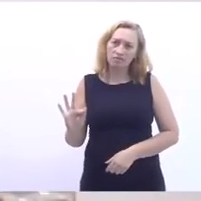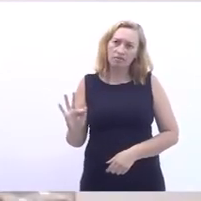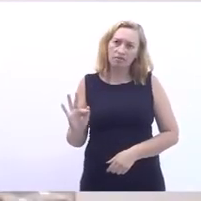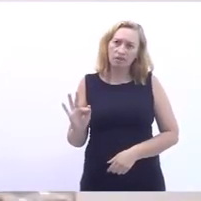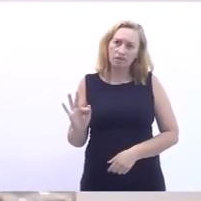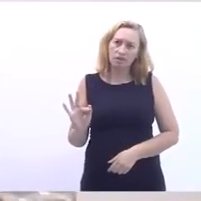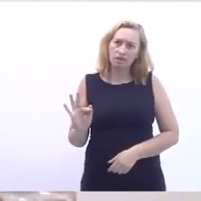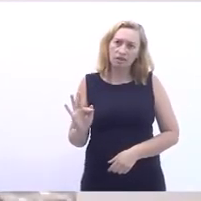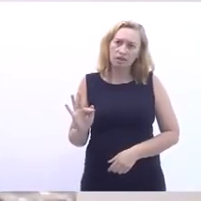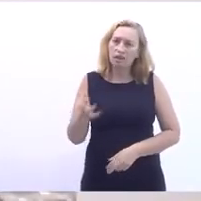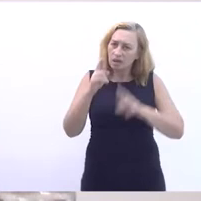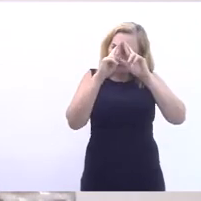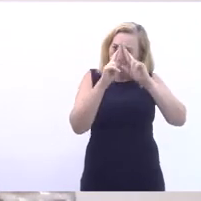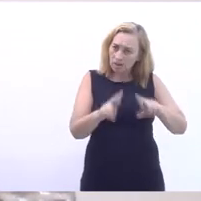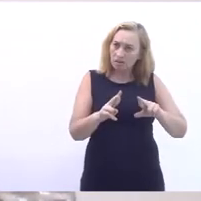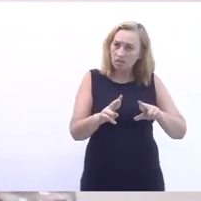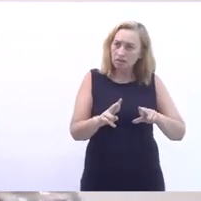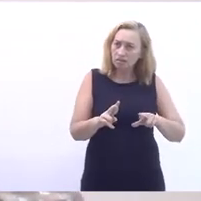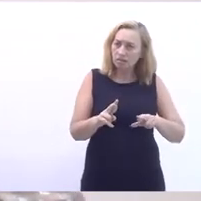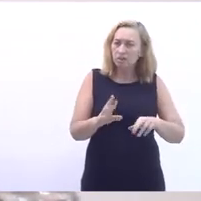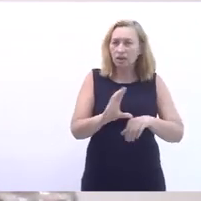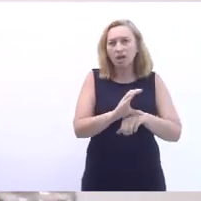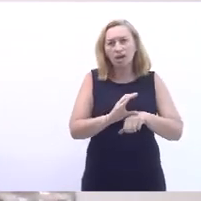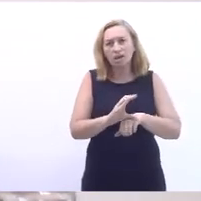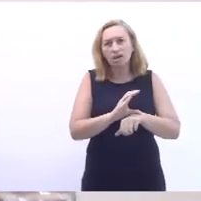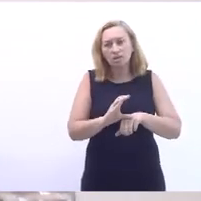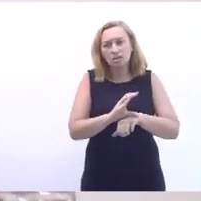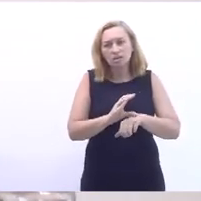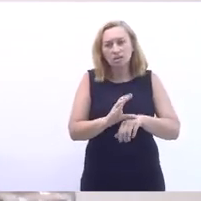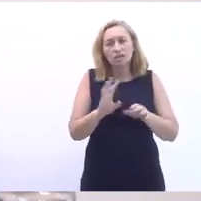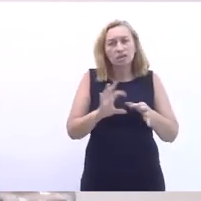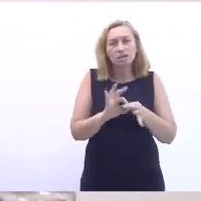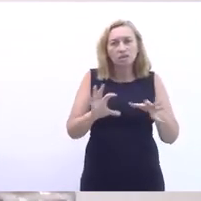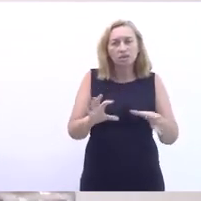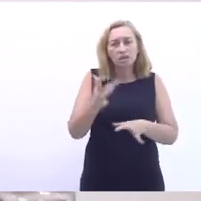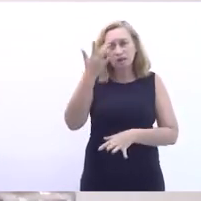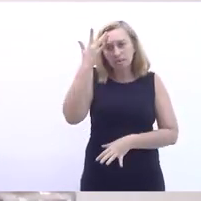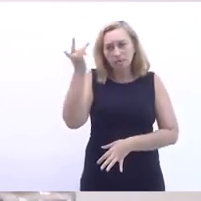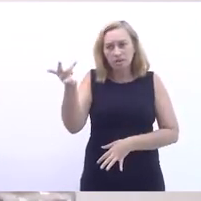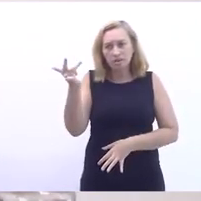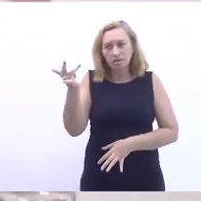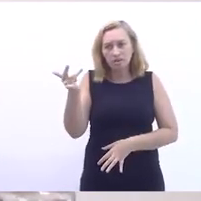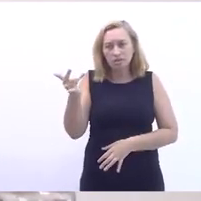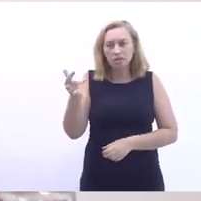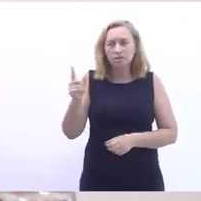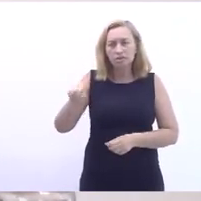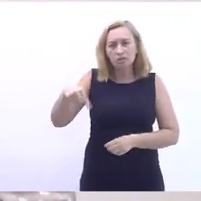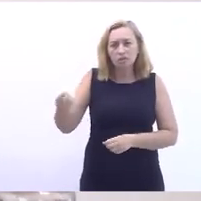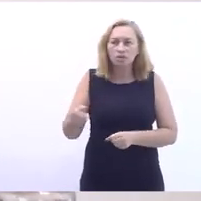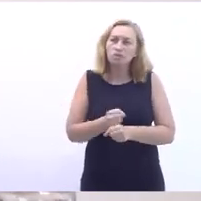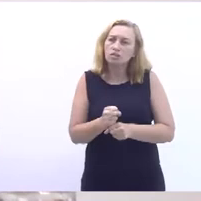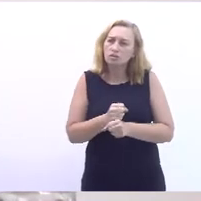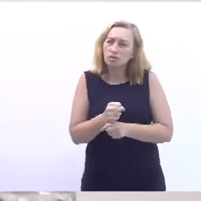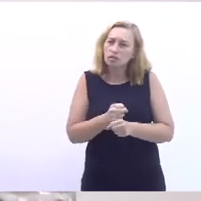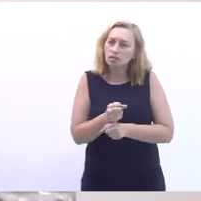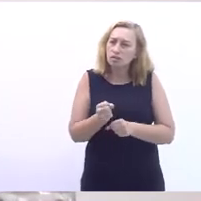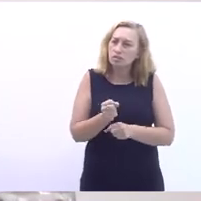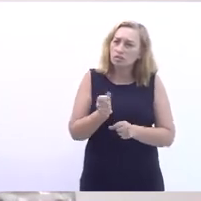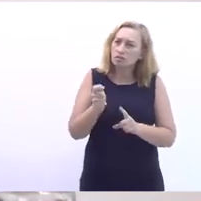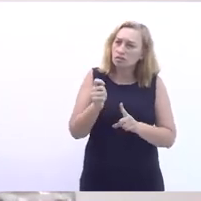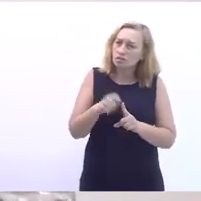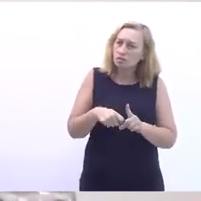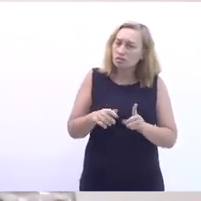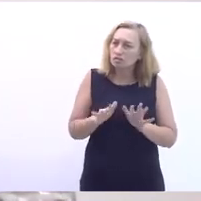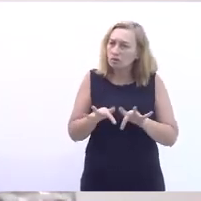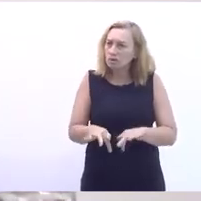respeitar o estef respeitar-se a constituição e deixasse amanhã e nos anos seguintes e no final do mês em